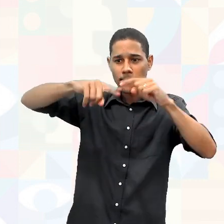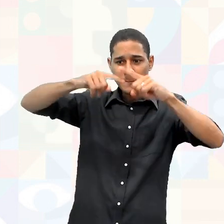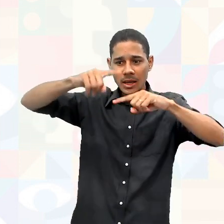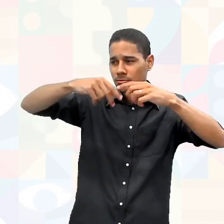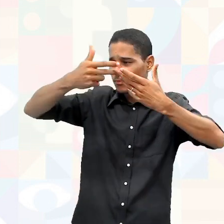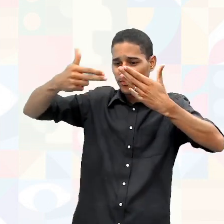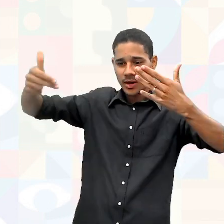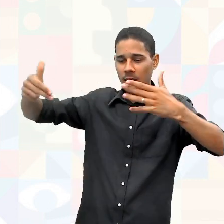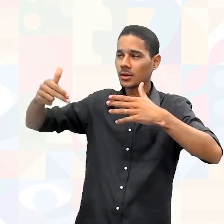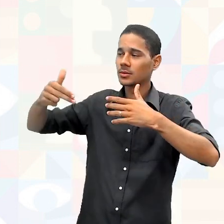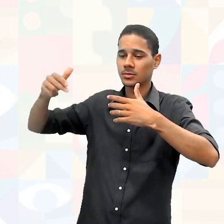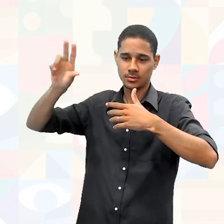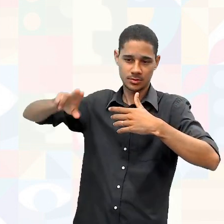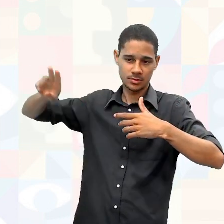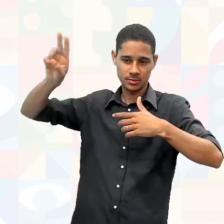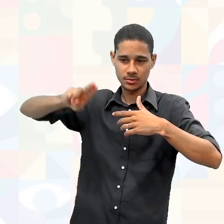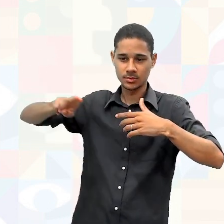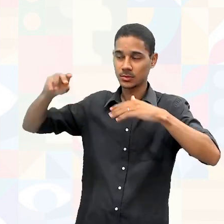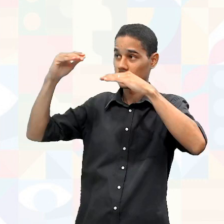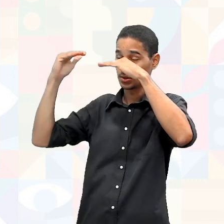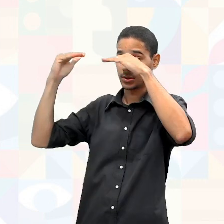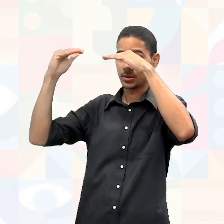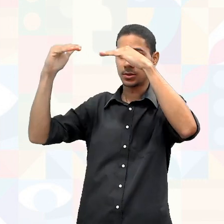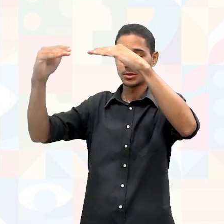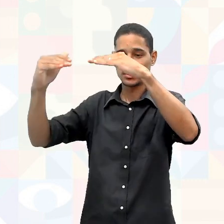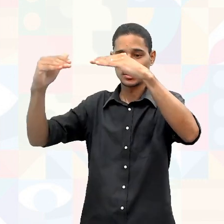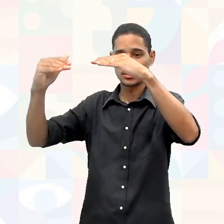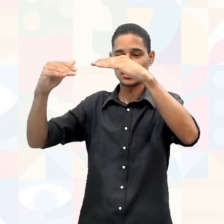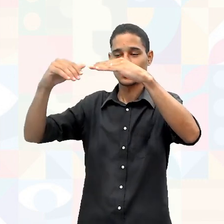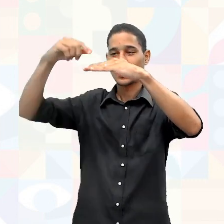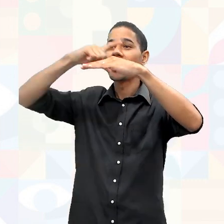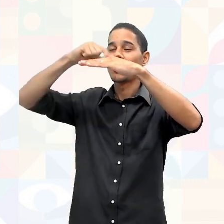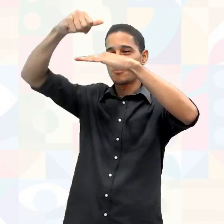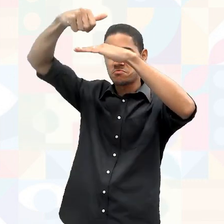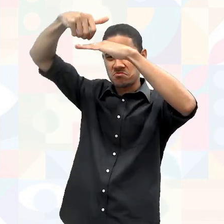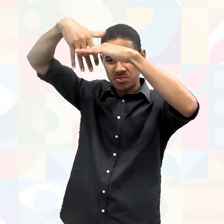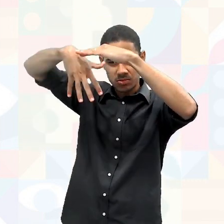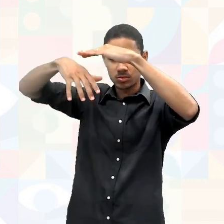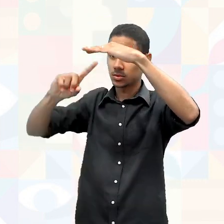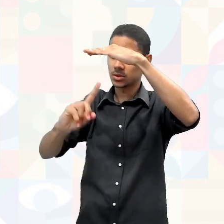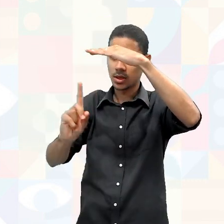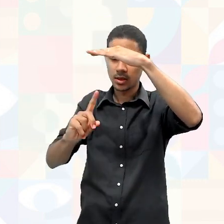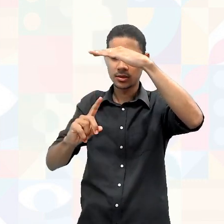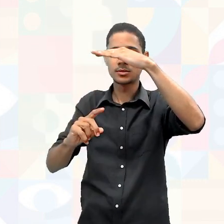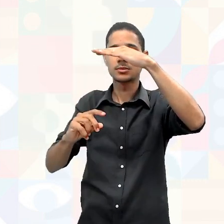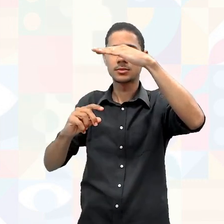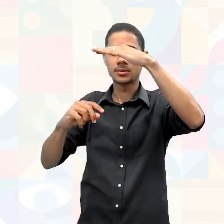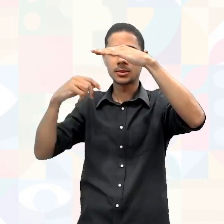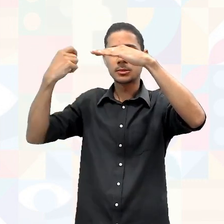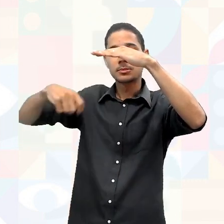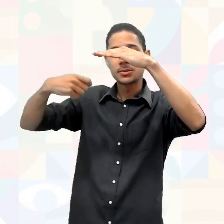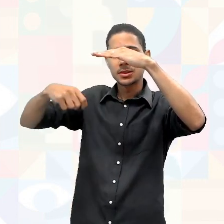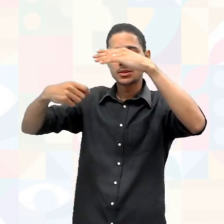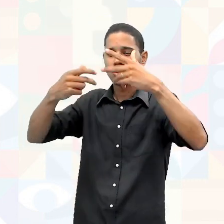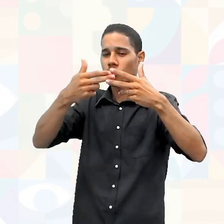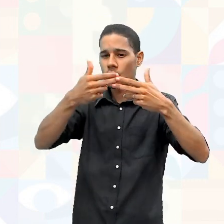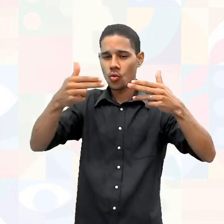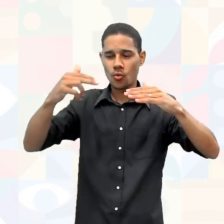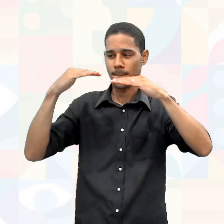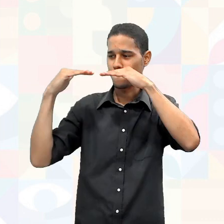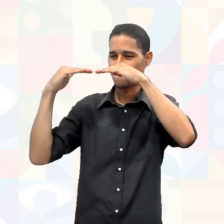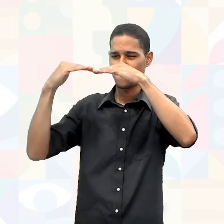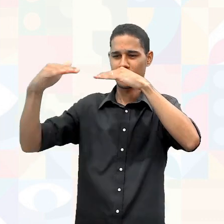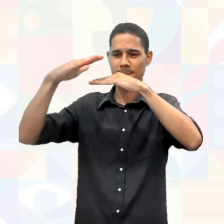precisar para, por exemplo, tornar essa laje estanque, para que ela não vaze no pavimento inferior, né? Você vai utilizar uma série de